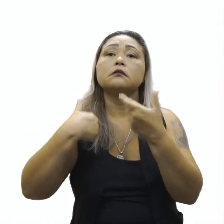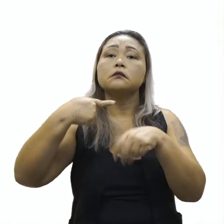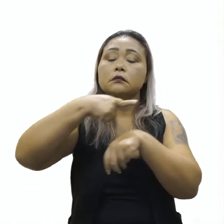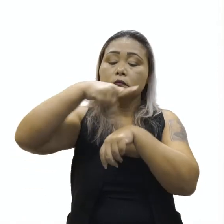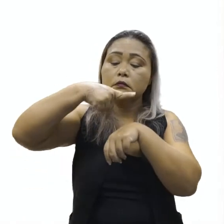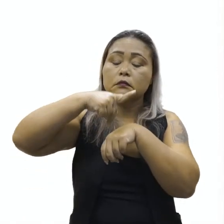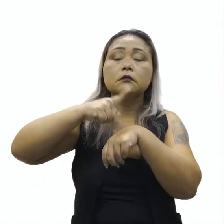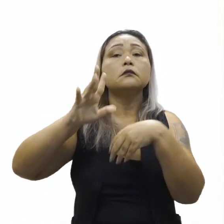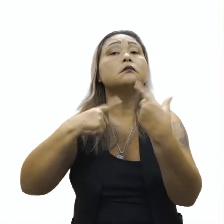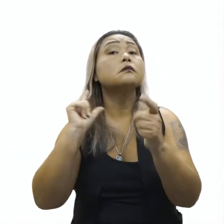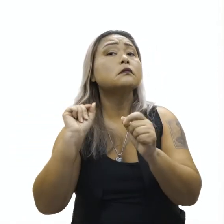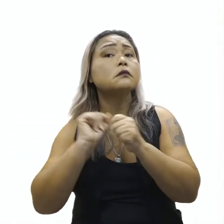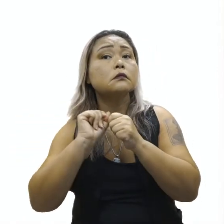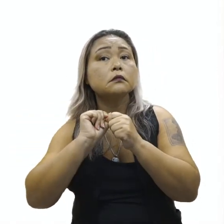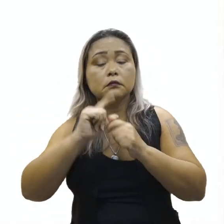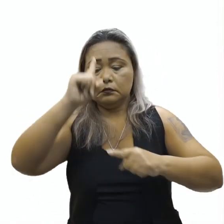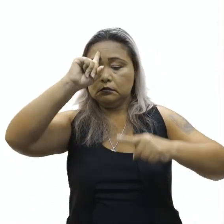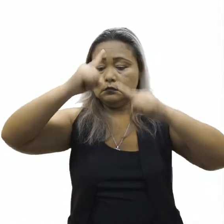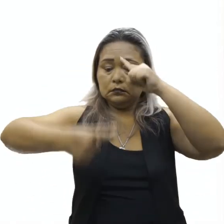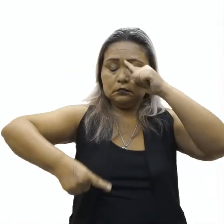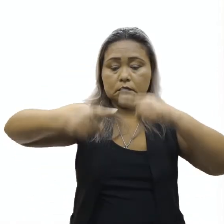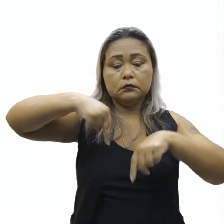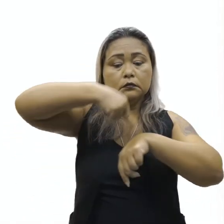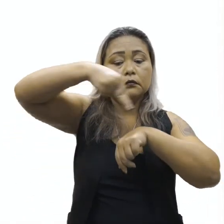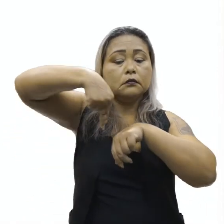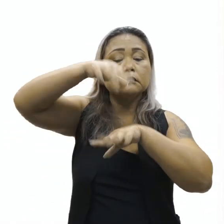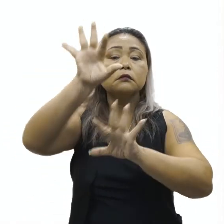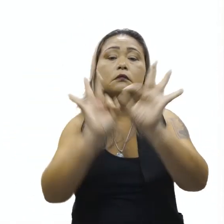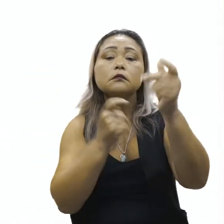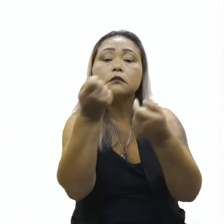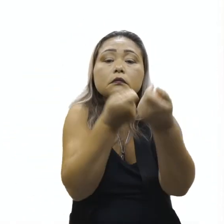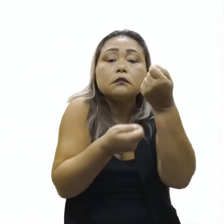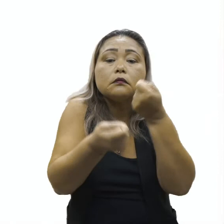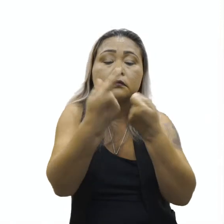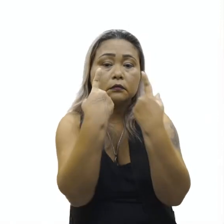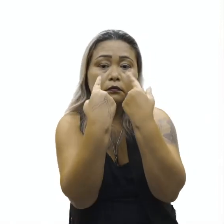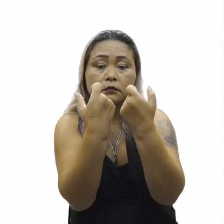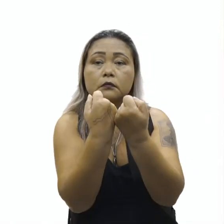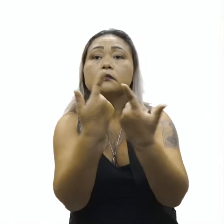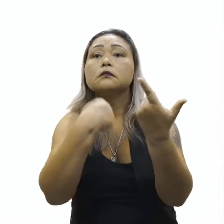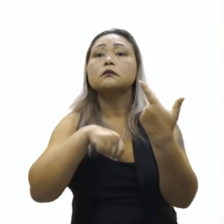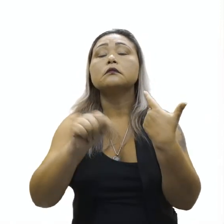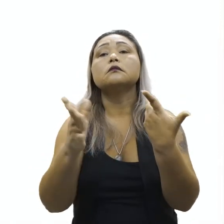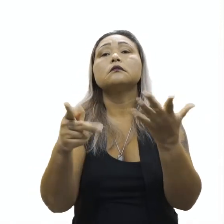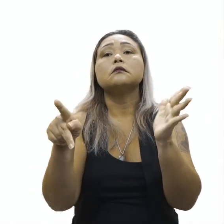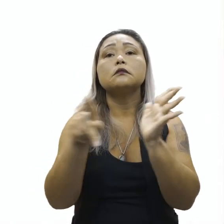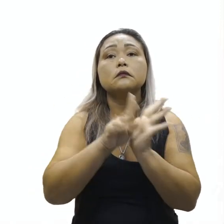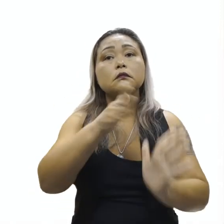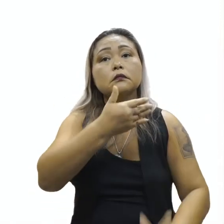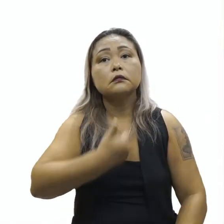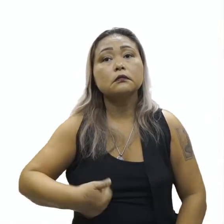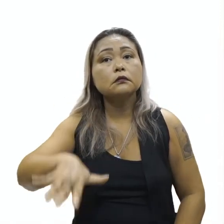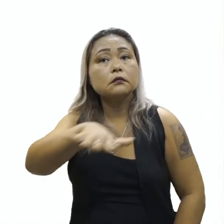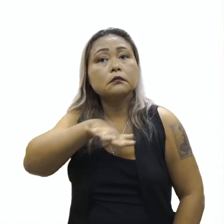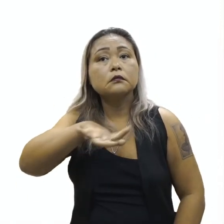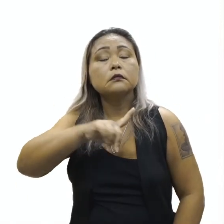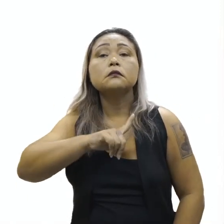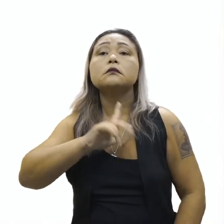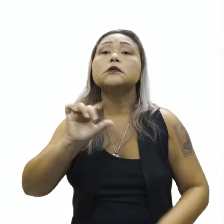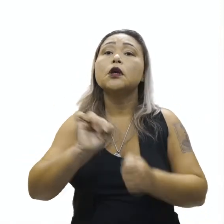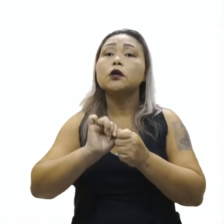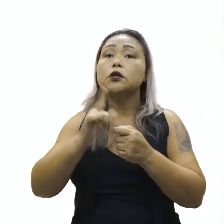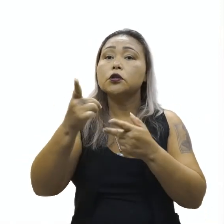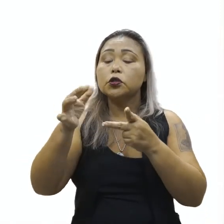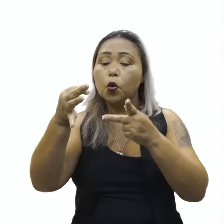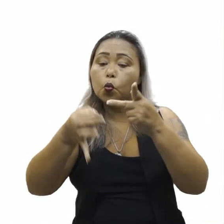quê? De governar a nação e administrar os interesses públicos. O Judiciário já é